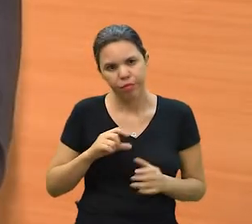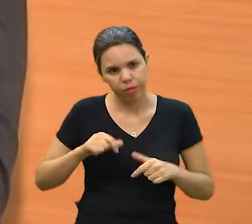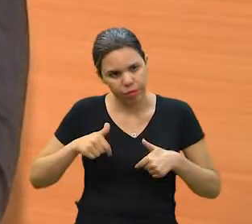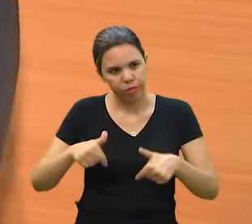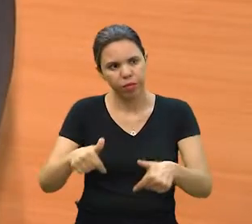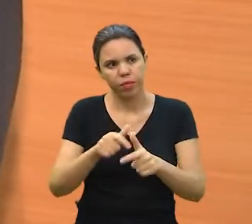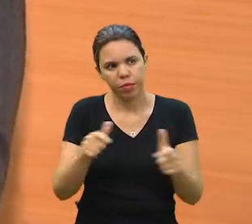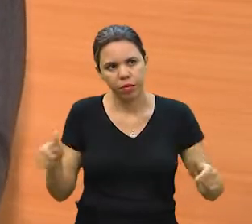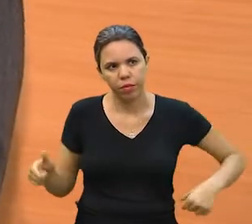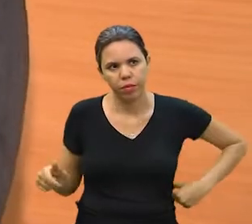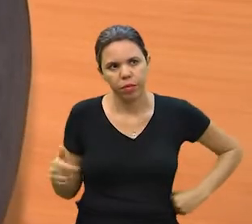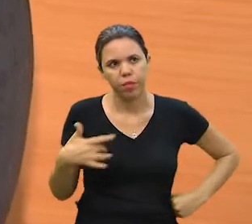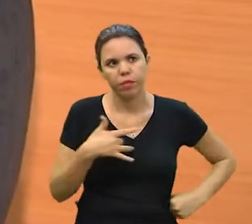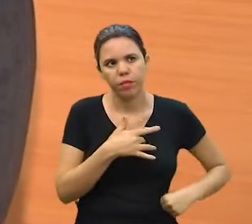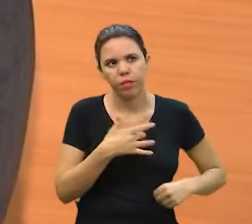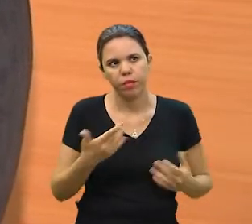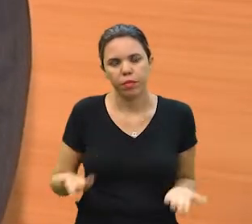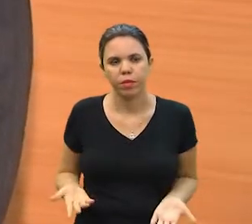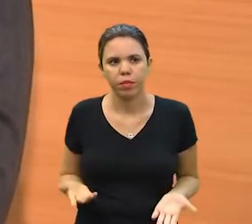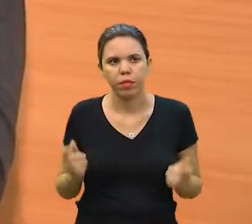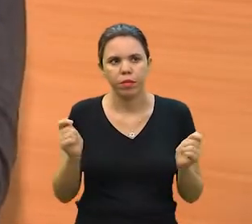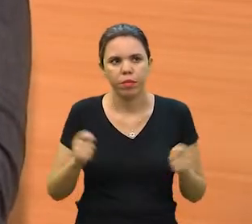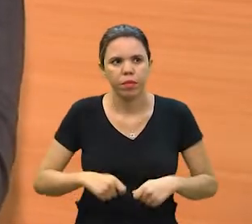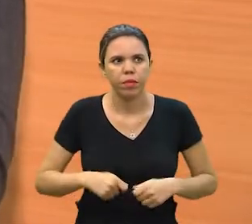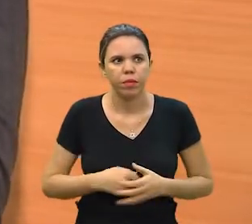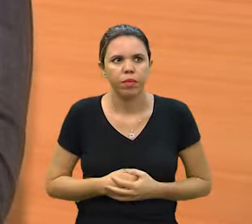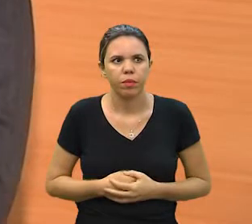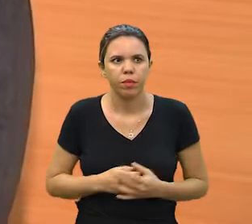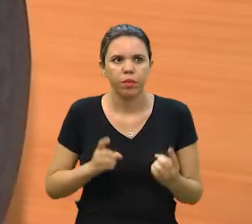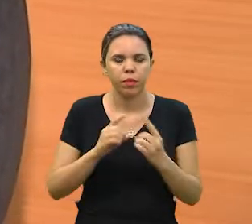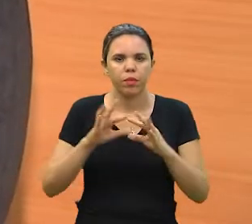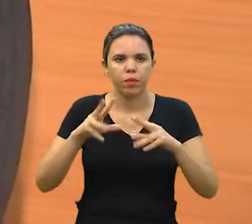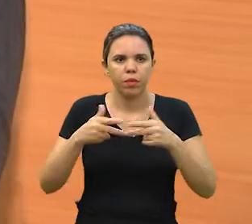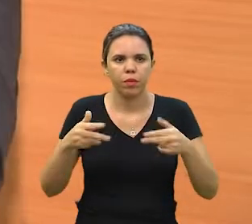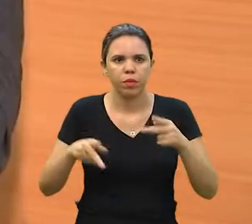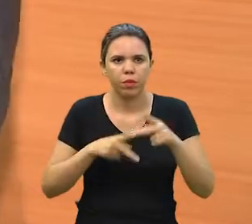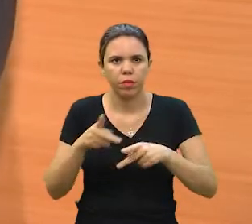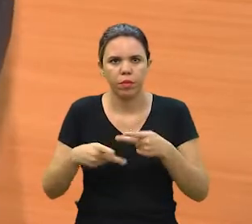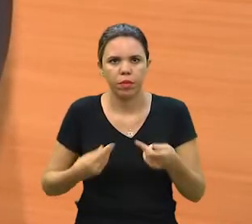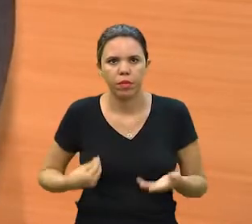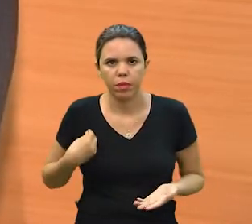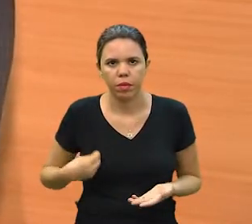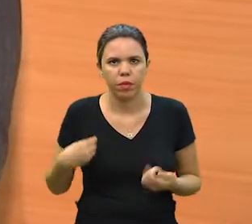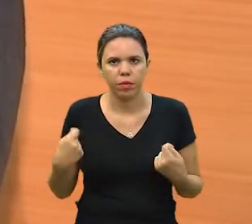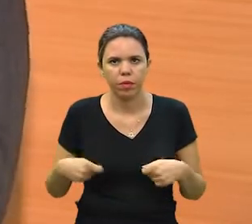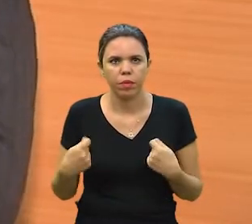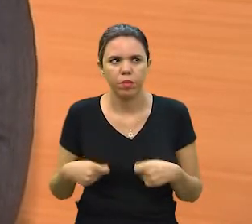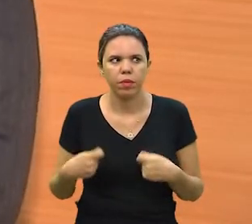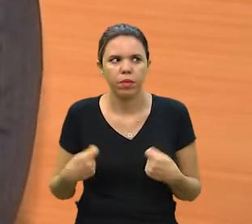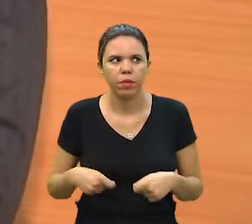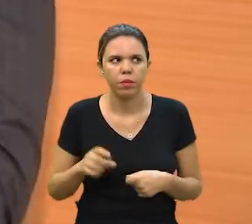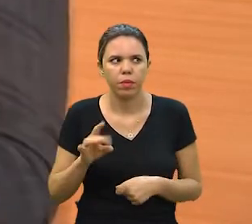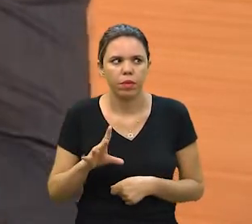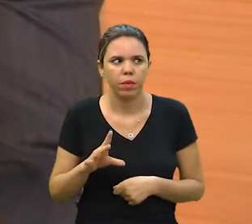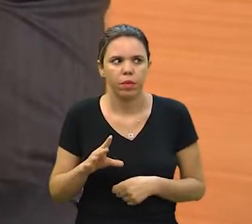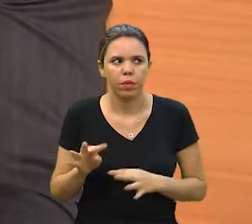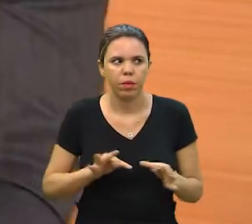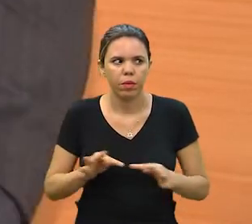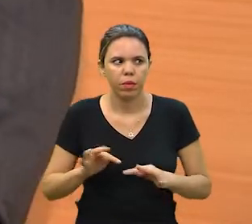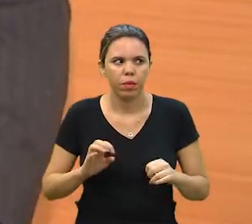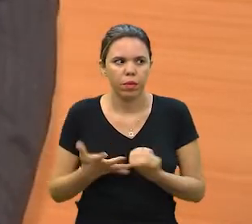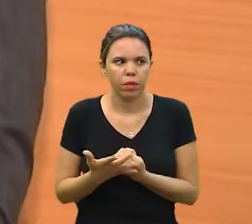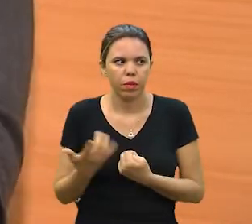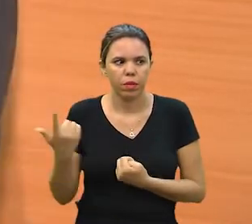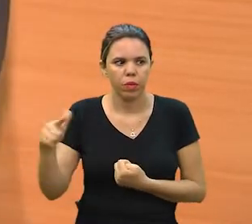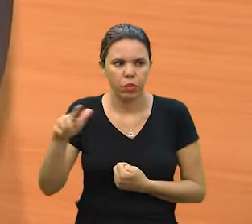que ter um esforço muito grande da área da saúde para poder atender todas essas pessoas que estão necessitando não somente do tratamento